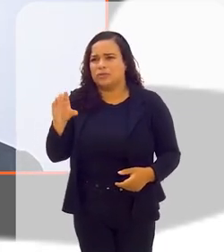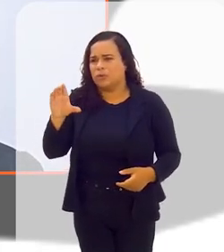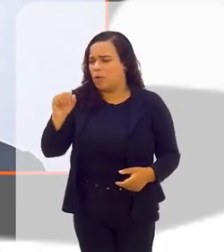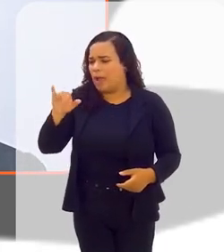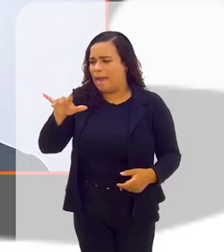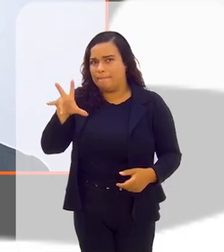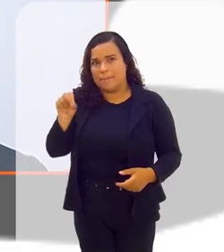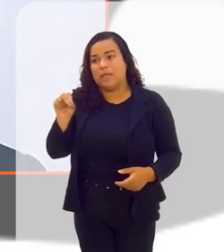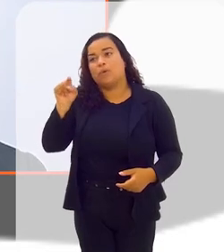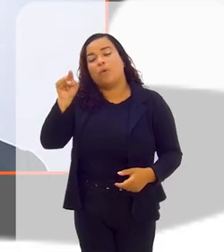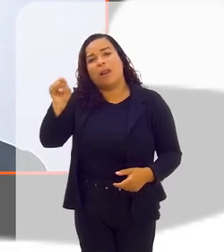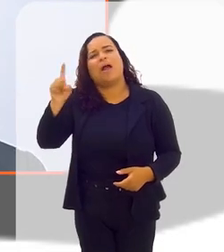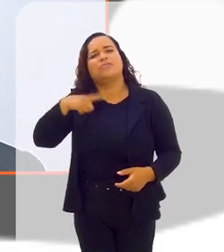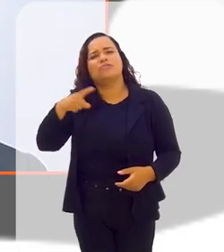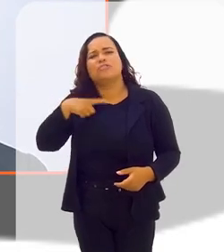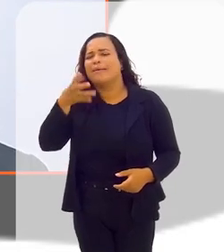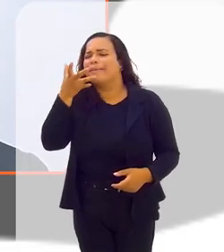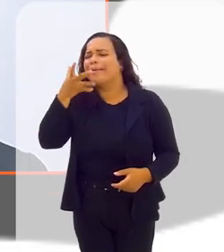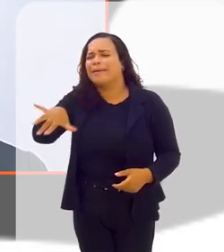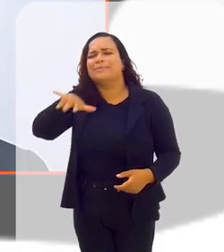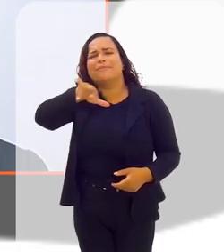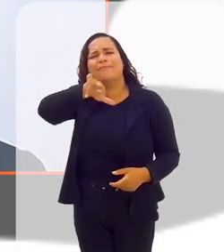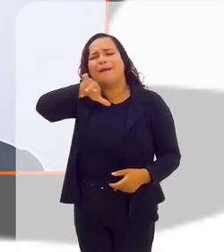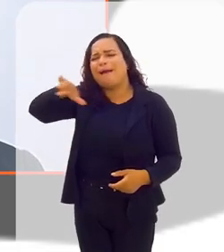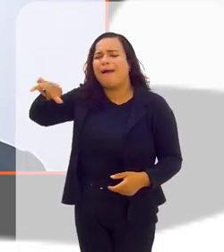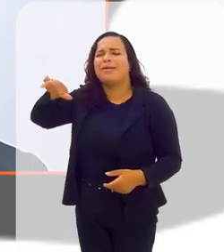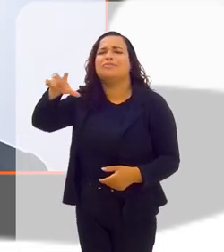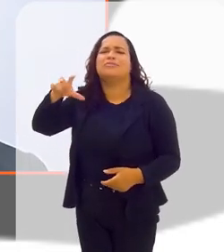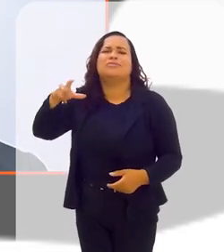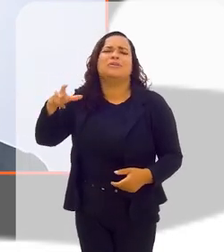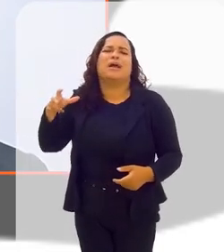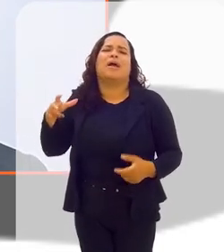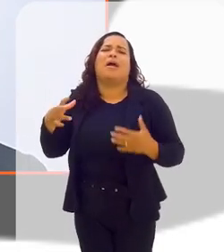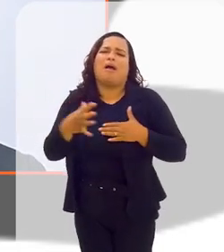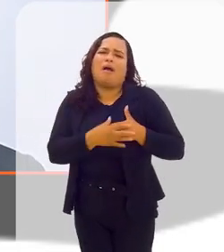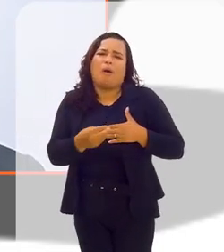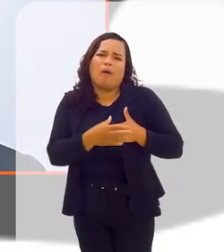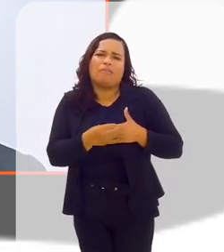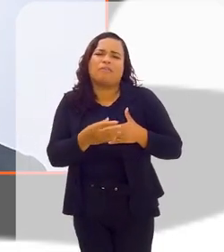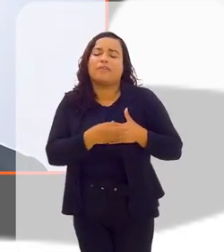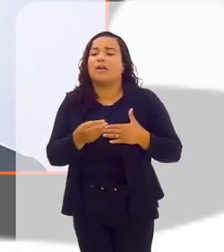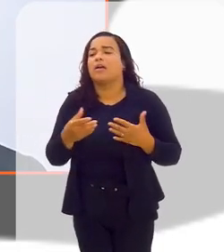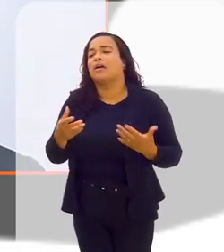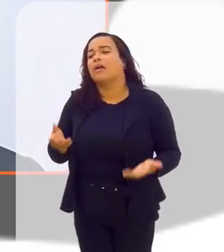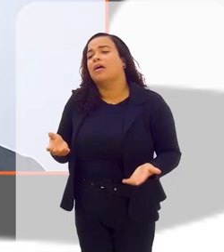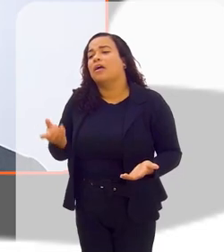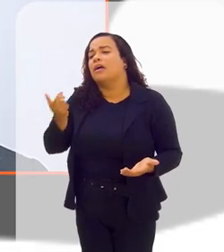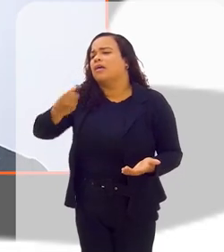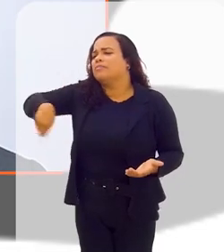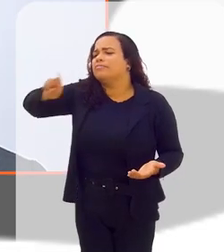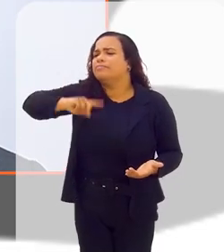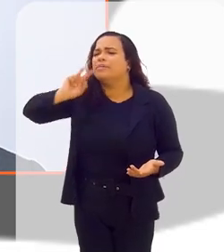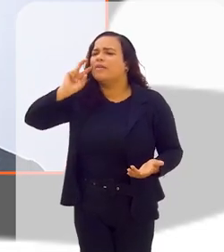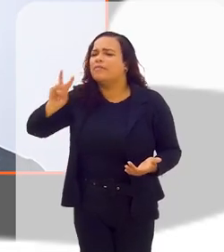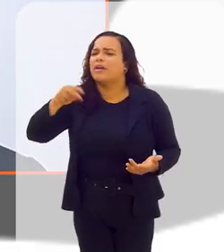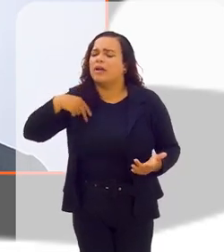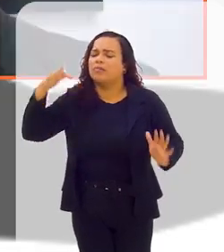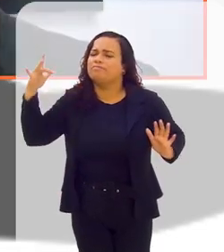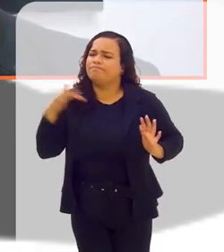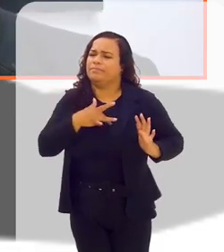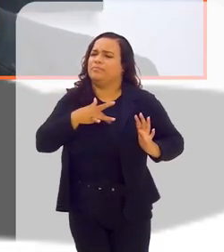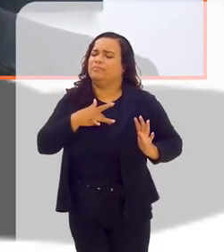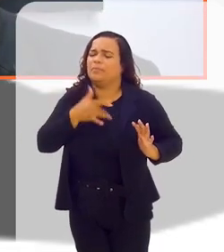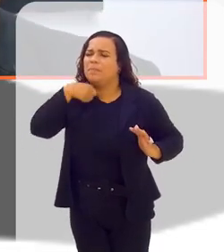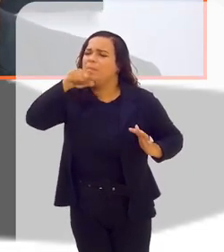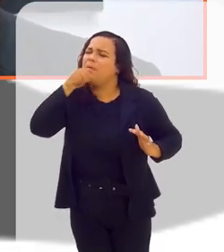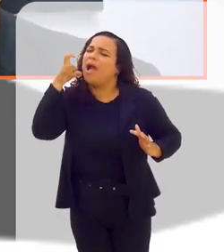ali inúmeras crianças, órfãos, né? E foi ali, desde pequeno, que aquilo tocou muito meu coração sobre ajudar o próximo, né?